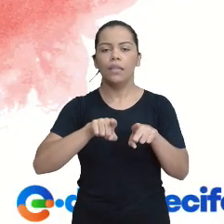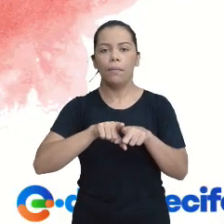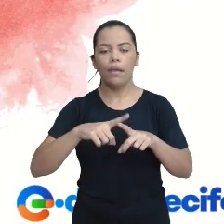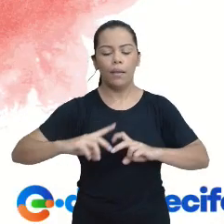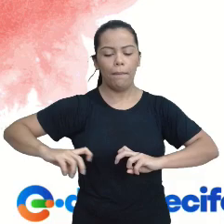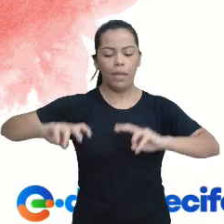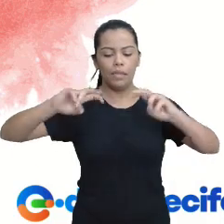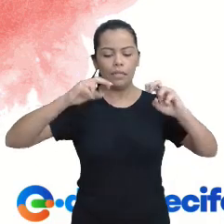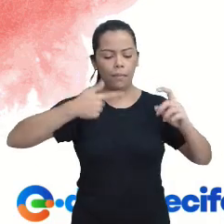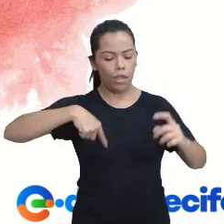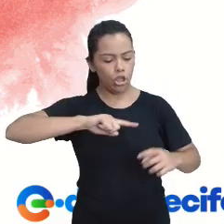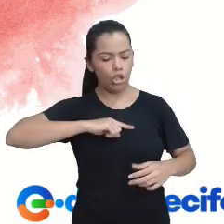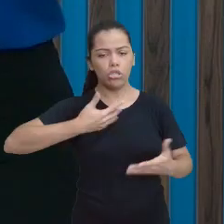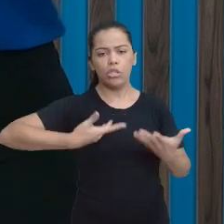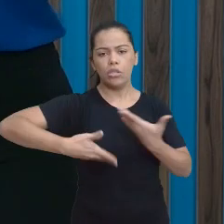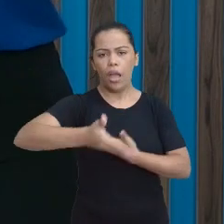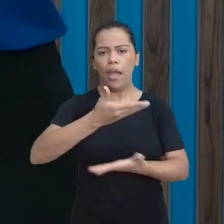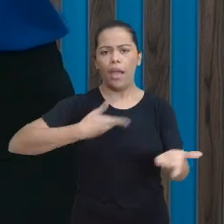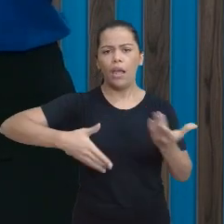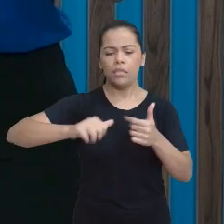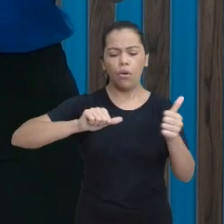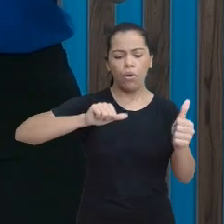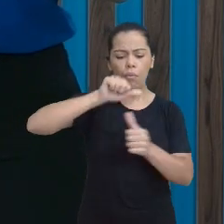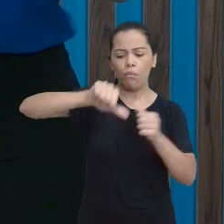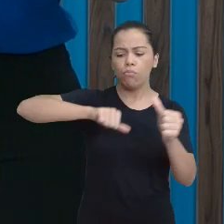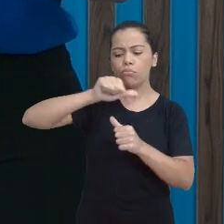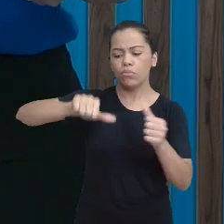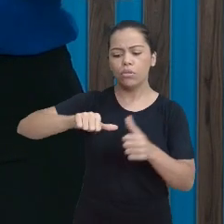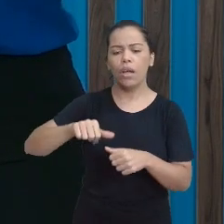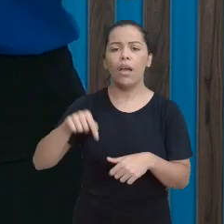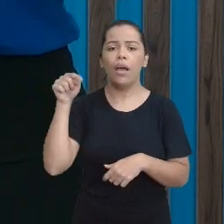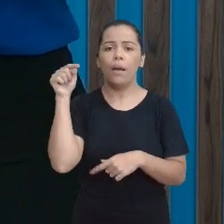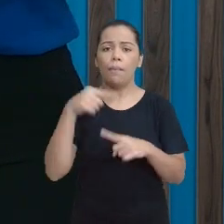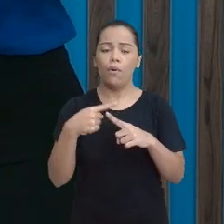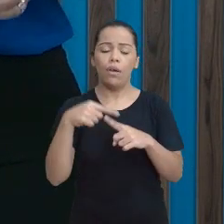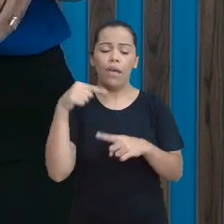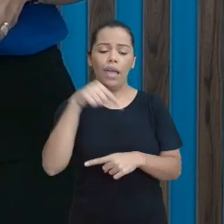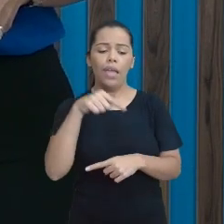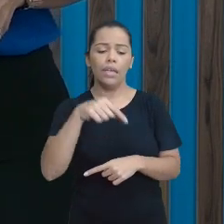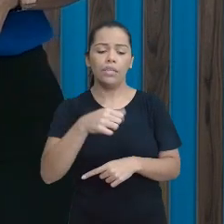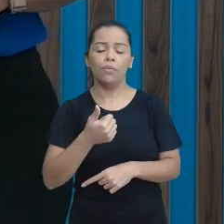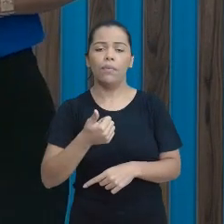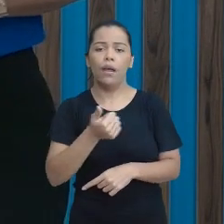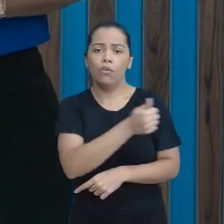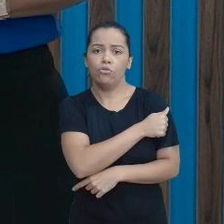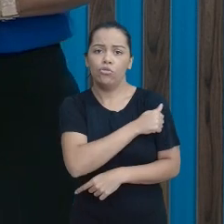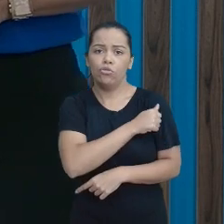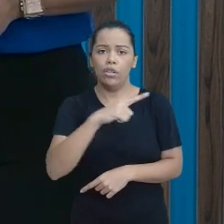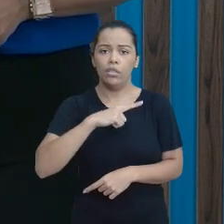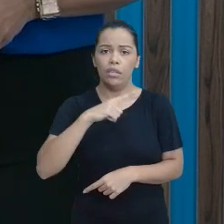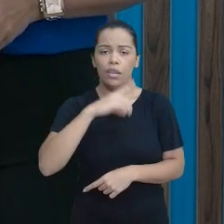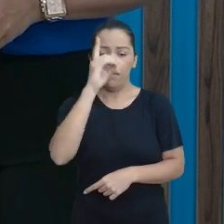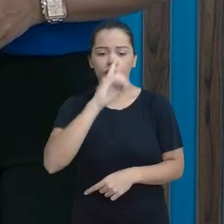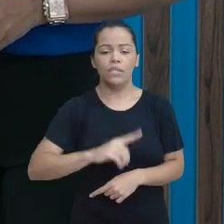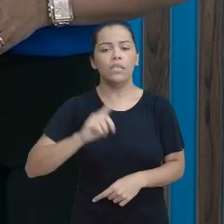e reconfigurá-las. E isso para o estudante com deficiência é indispensável.